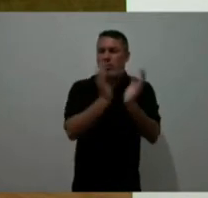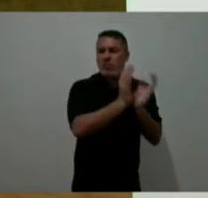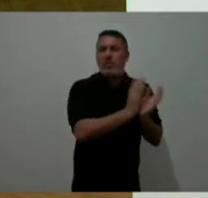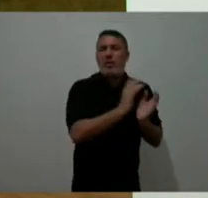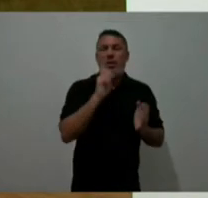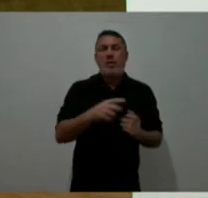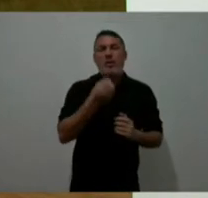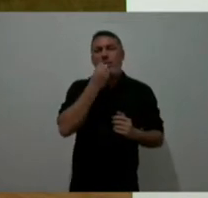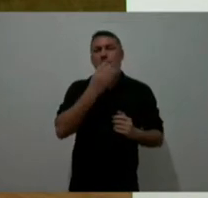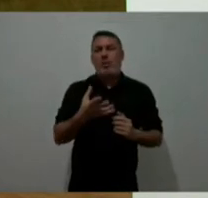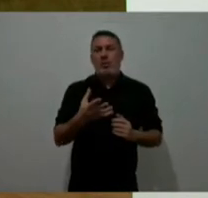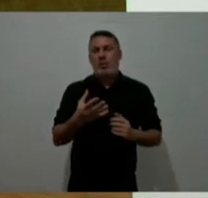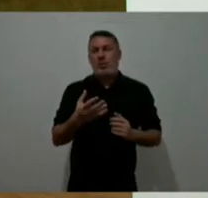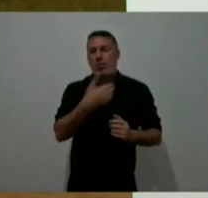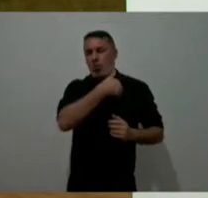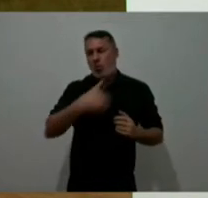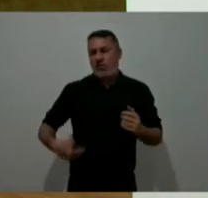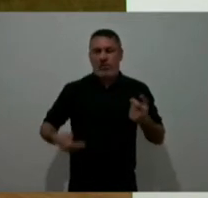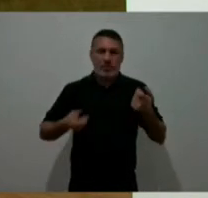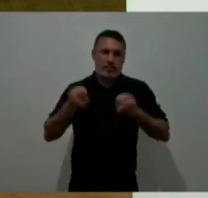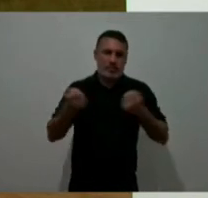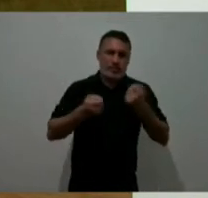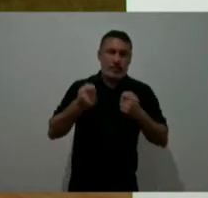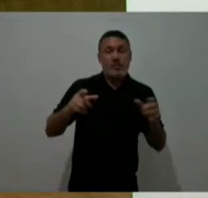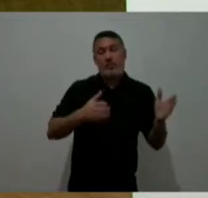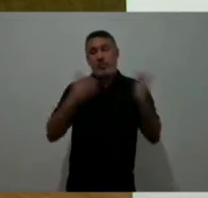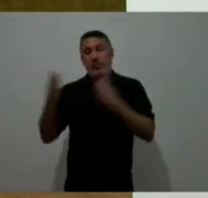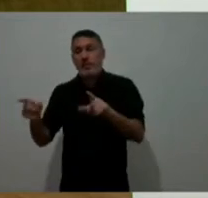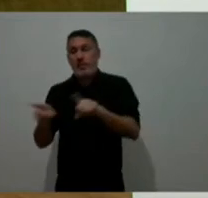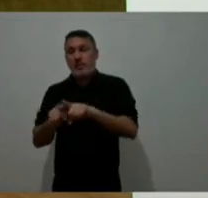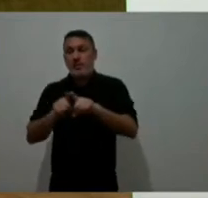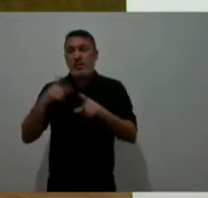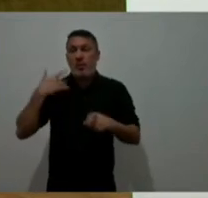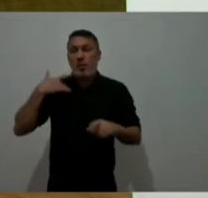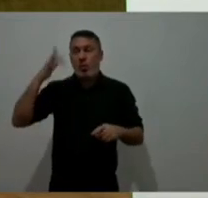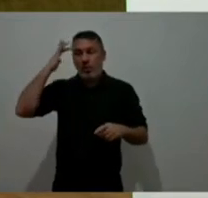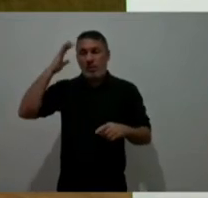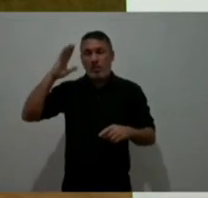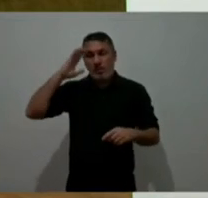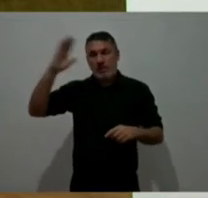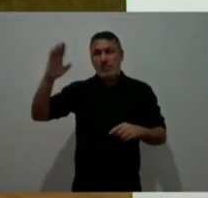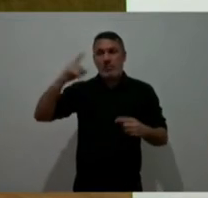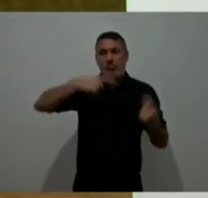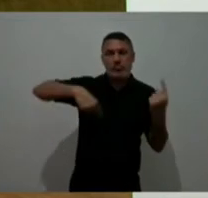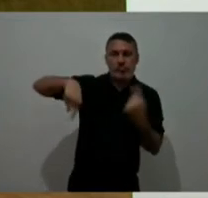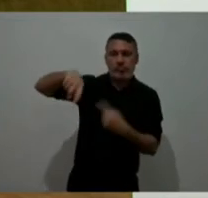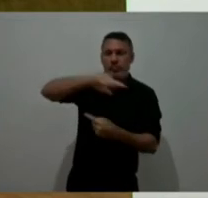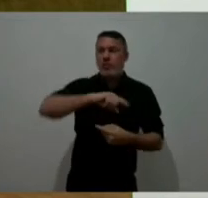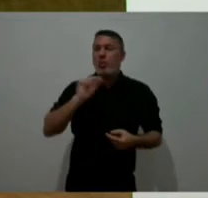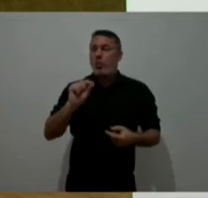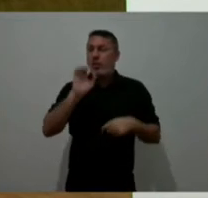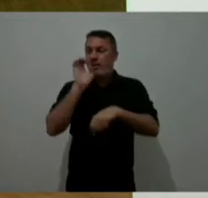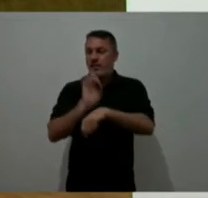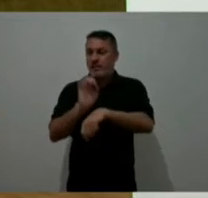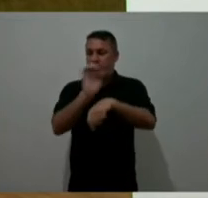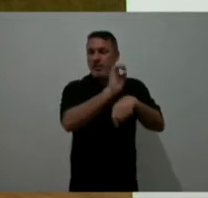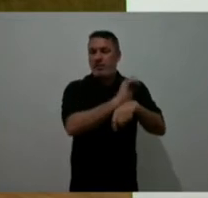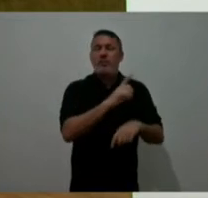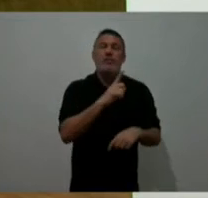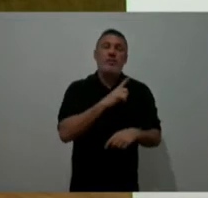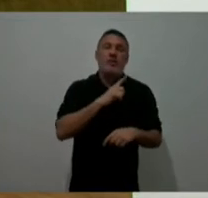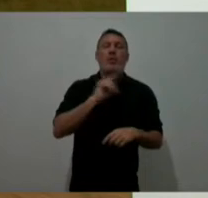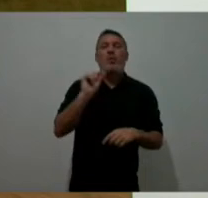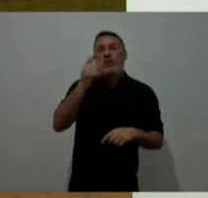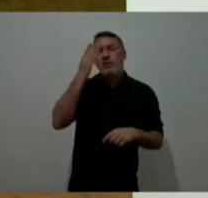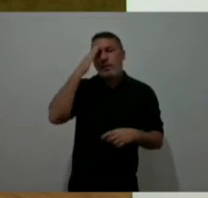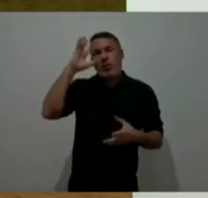outras questões que eu acho que são fundamentais, né, para a gente ter é que os estados, né, têm que compreender que